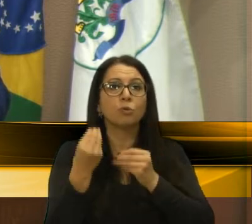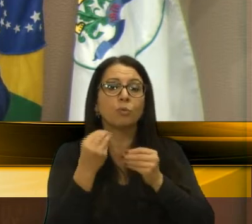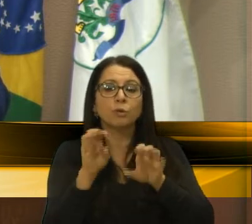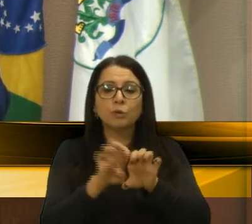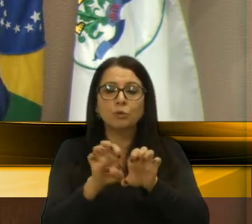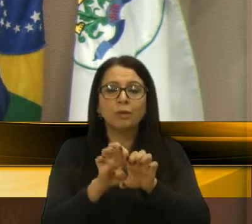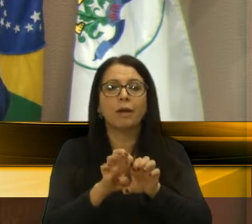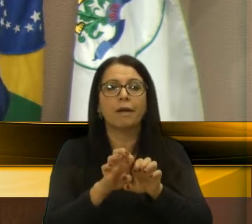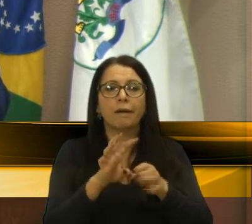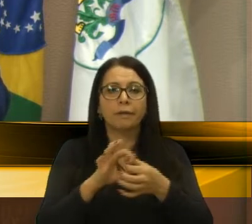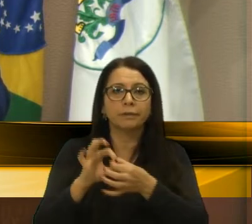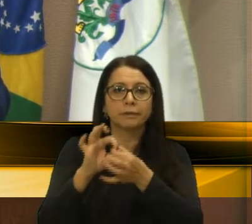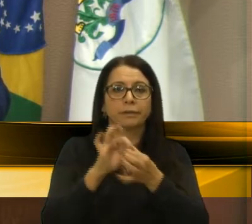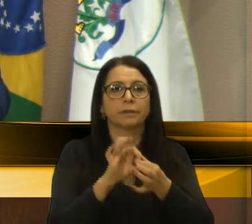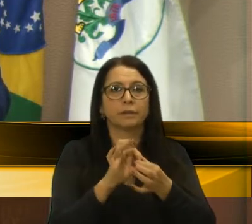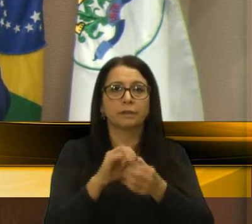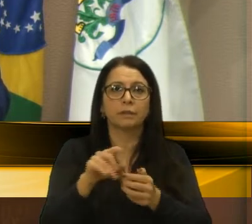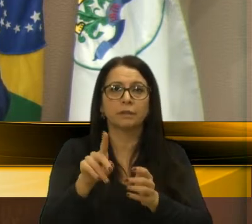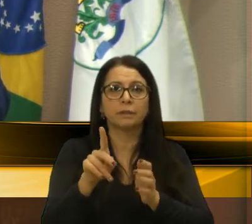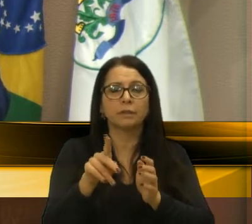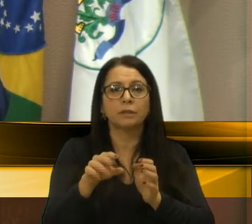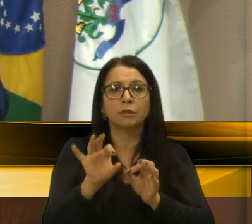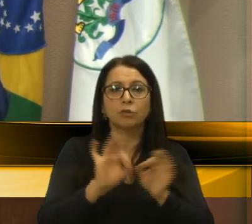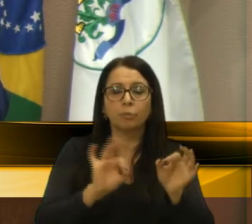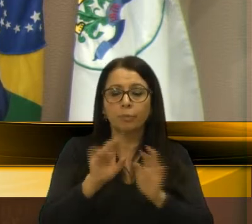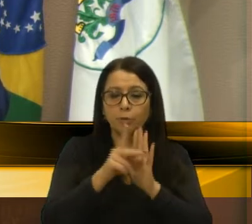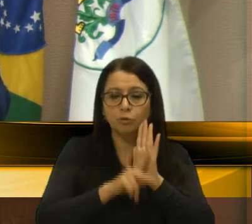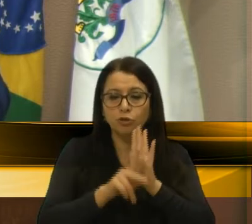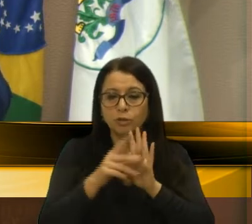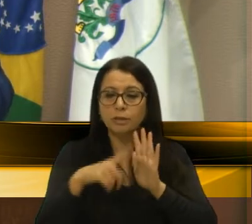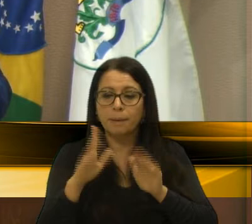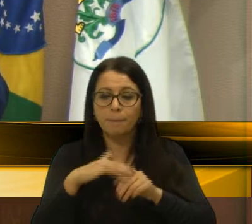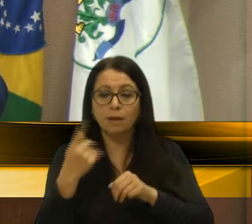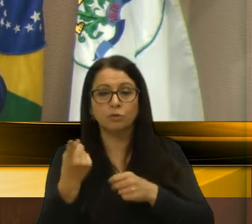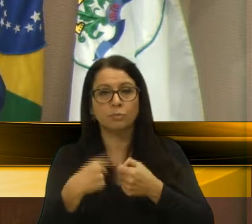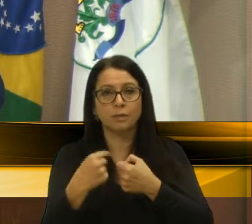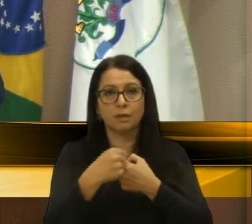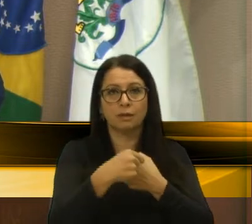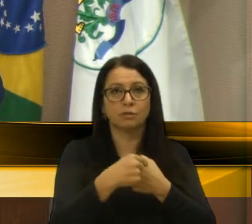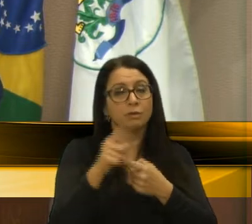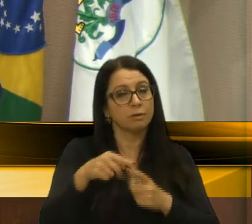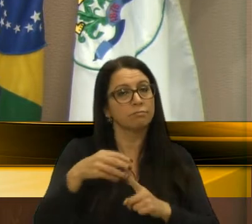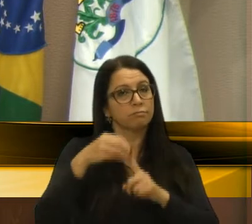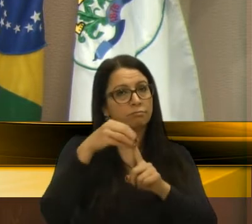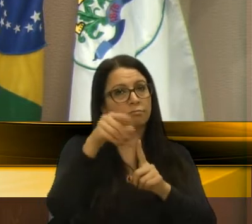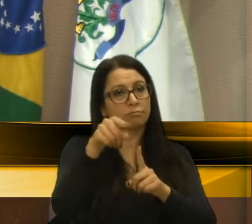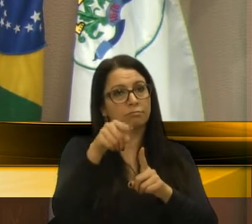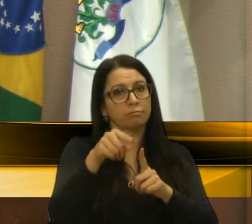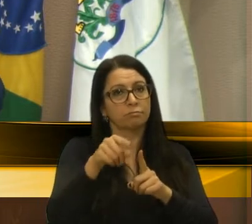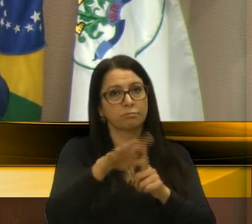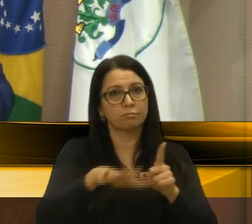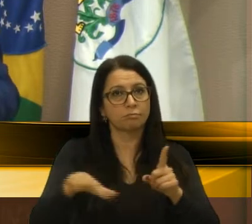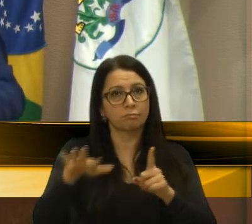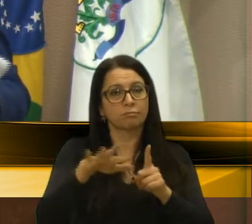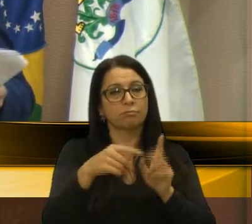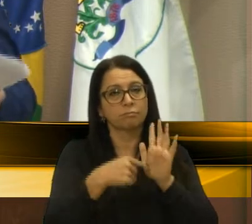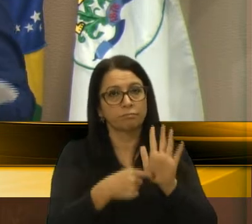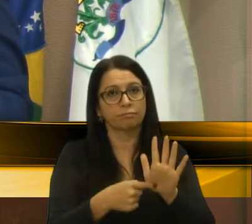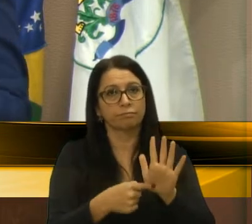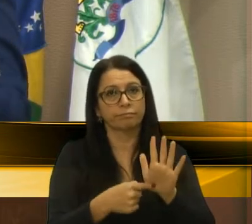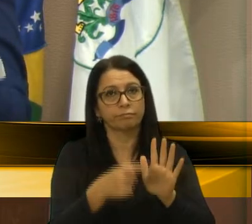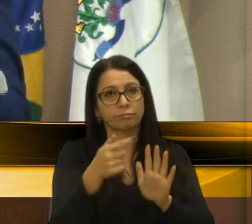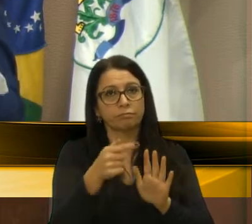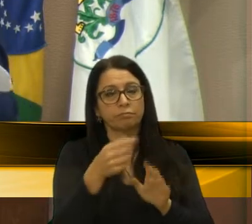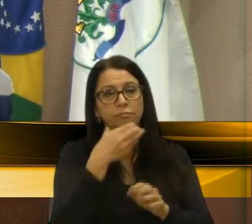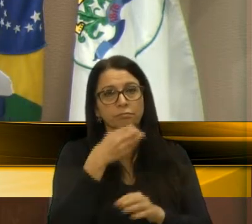essa gestão integrada de serviços e projetos que abrangem mais de uma cidade. É o destaque que a Nívia Oppermann deu em 7